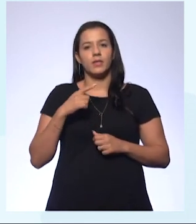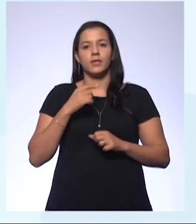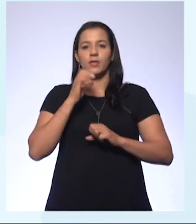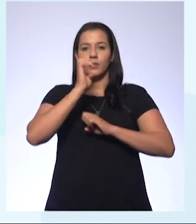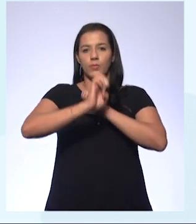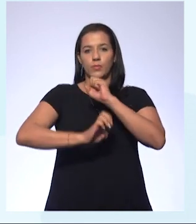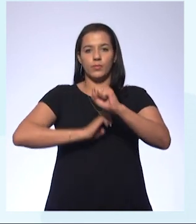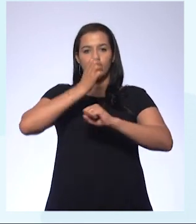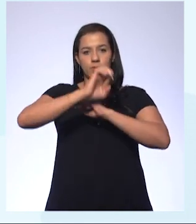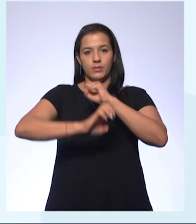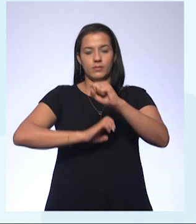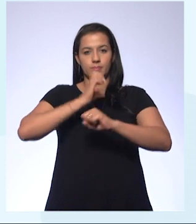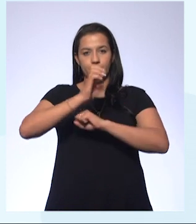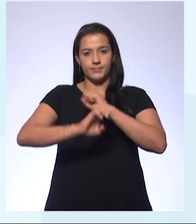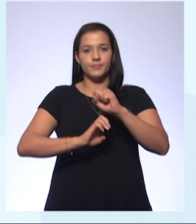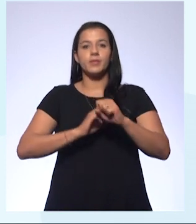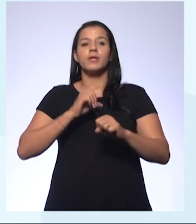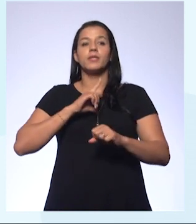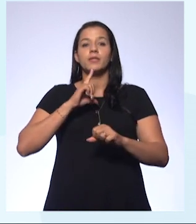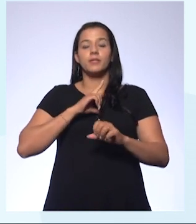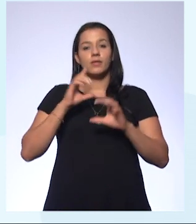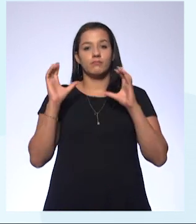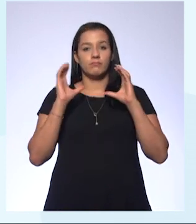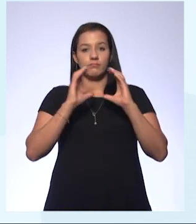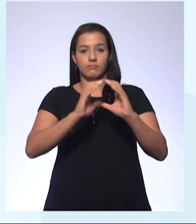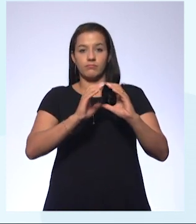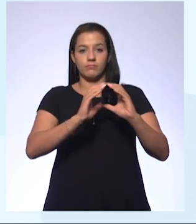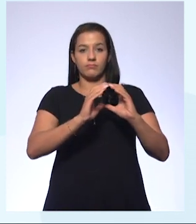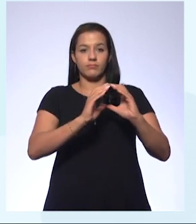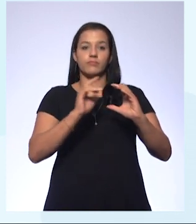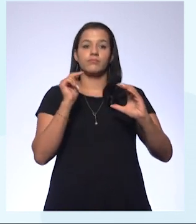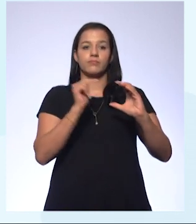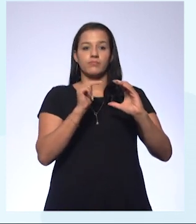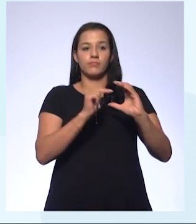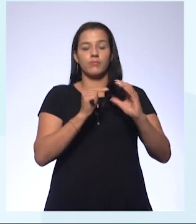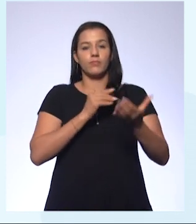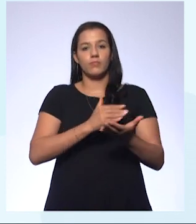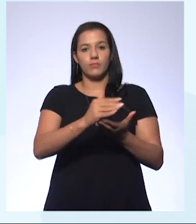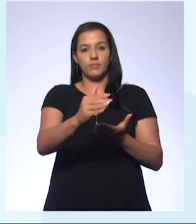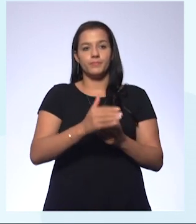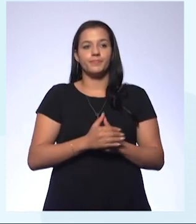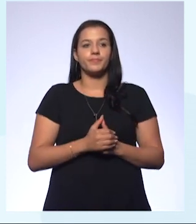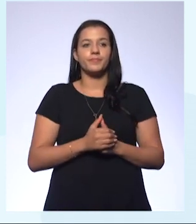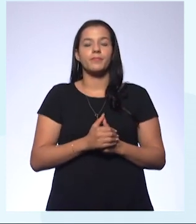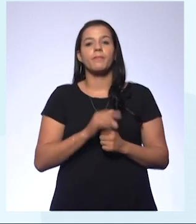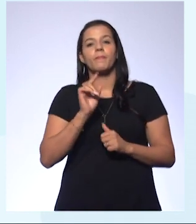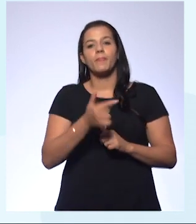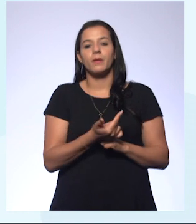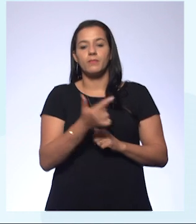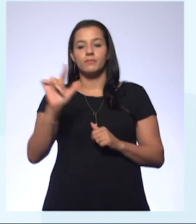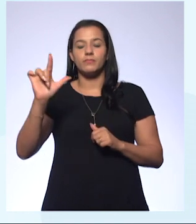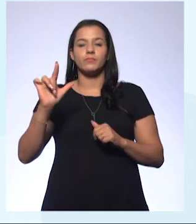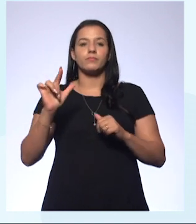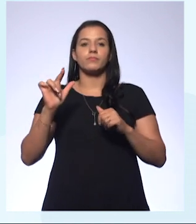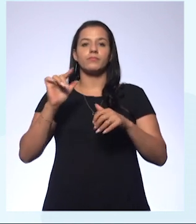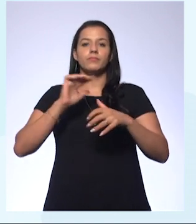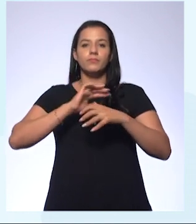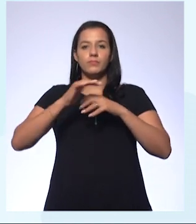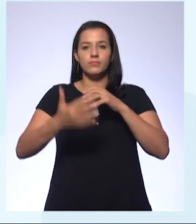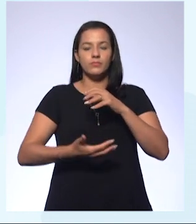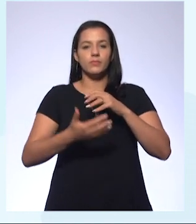sai passando de uma camada para outra aleatoriamente. Existe o que nós chamamos de salto quântico. O que seria isso?